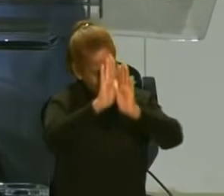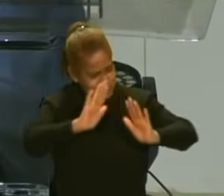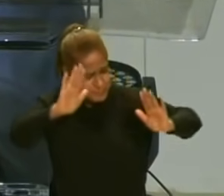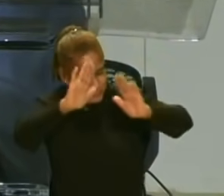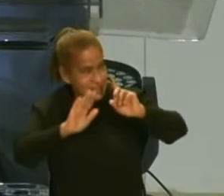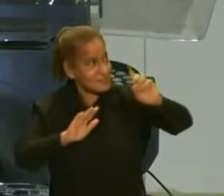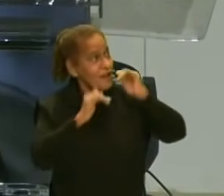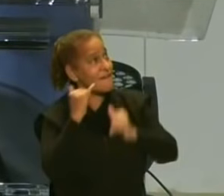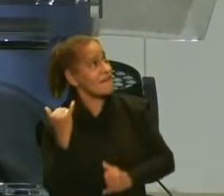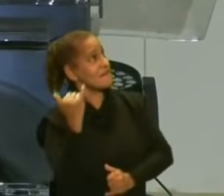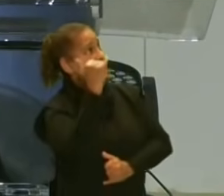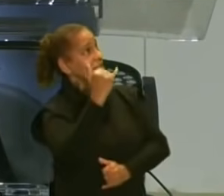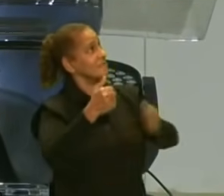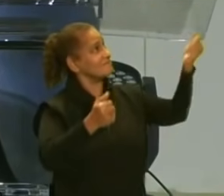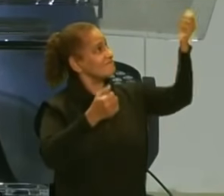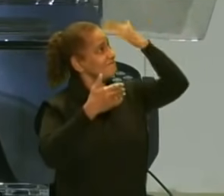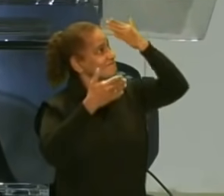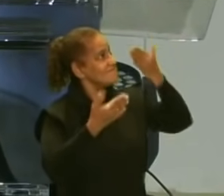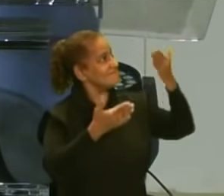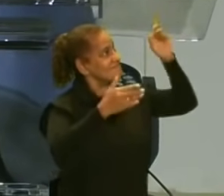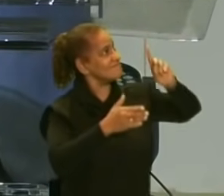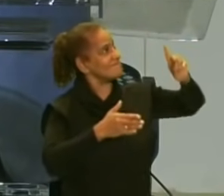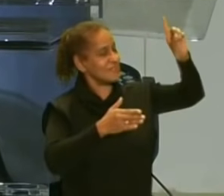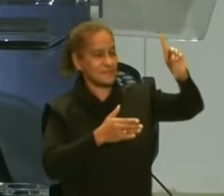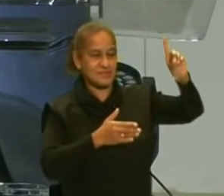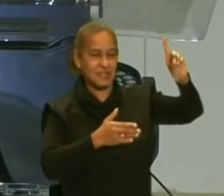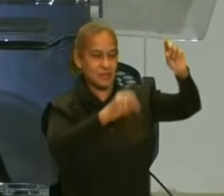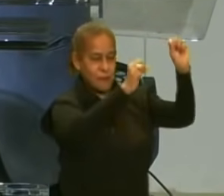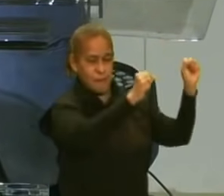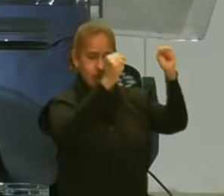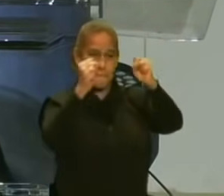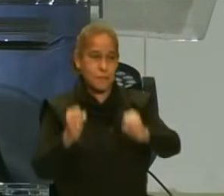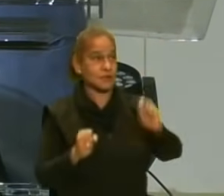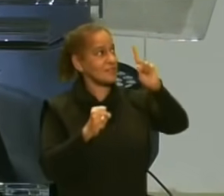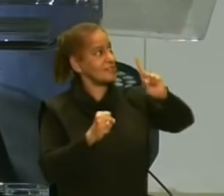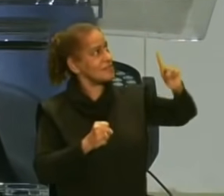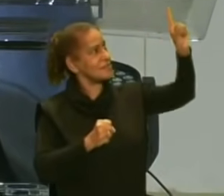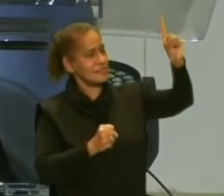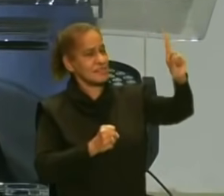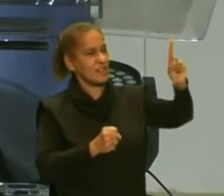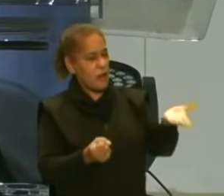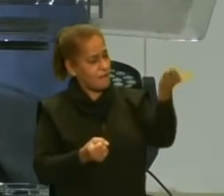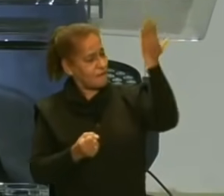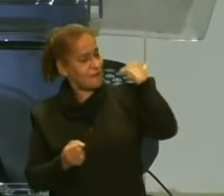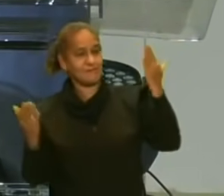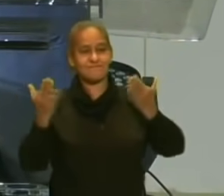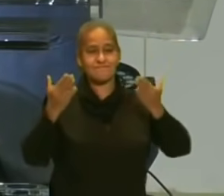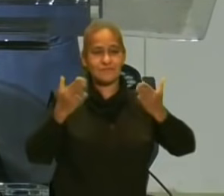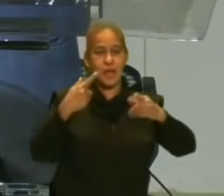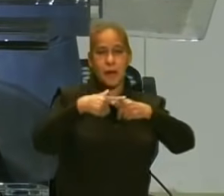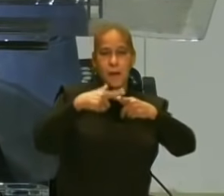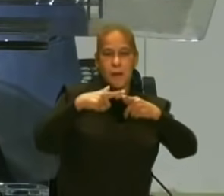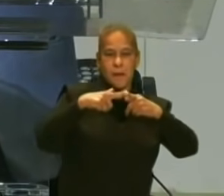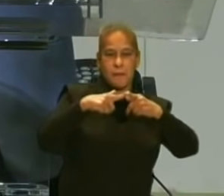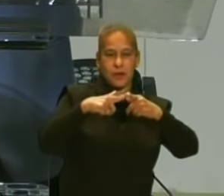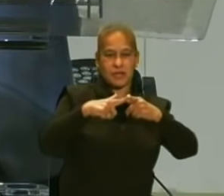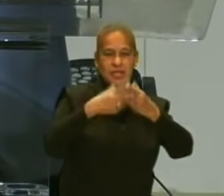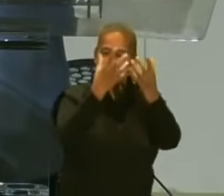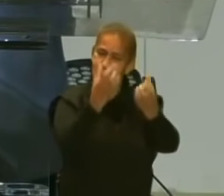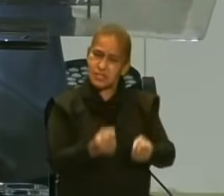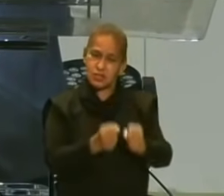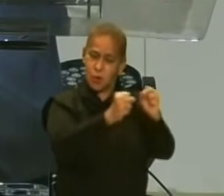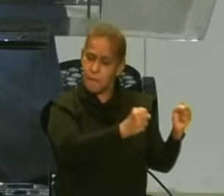Deus, dizendo: graças te damos, Senhor, Deus Todo-Poderoso, que és e que eras, porque assumiste o teu grande poder